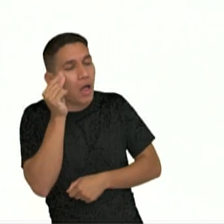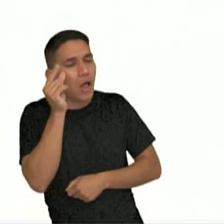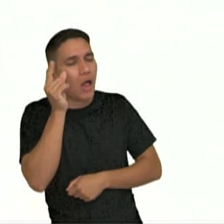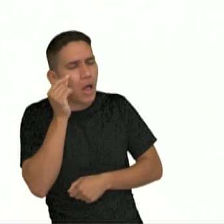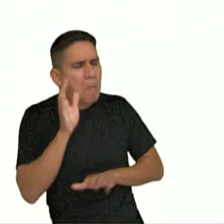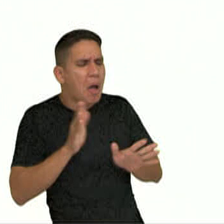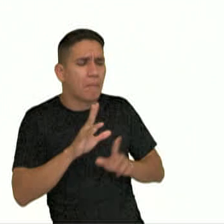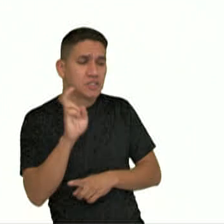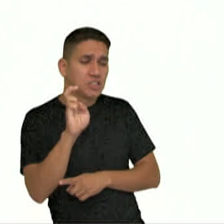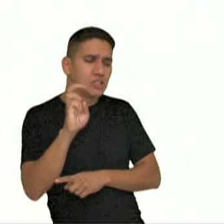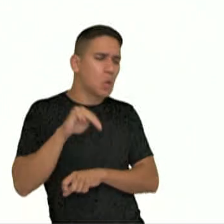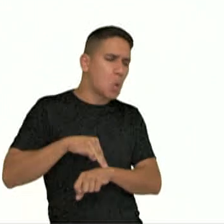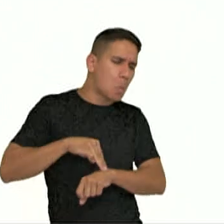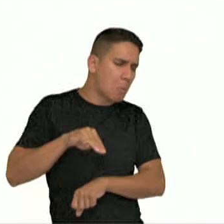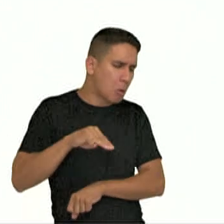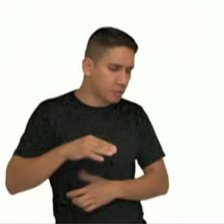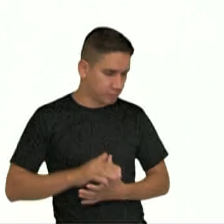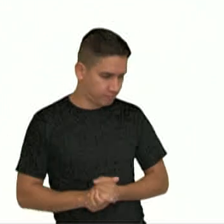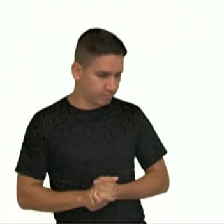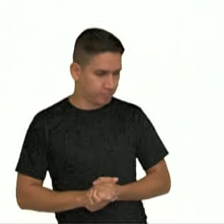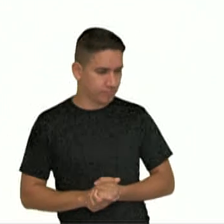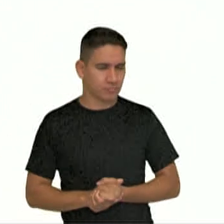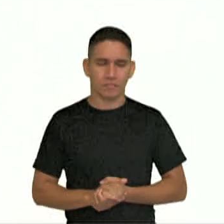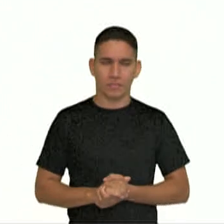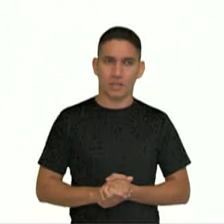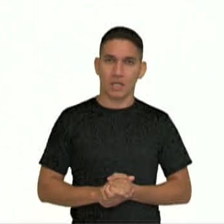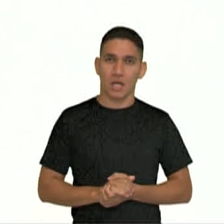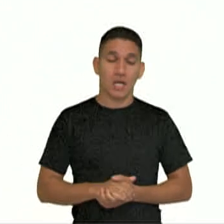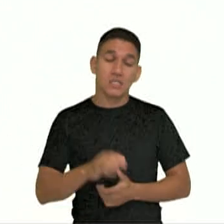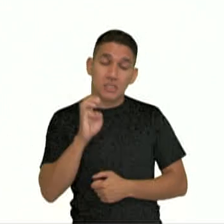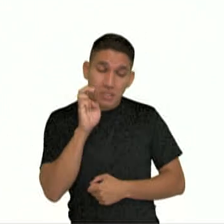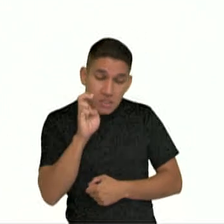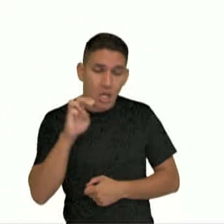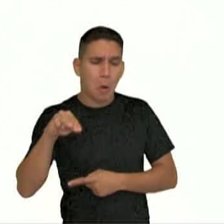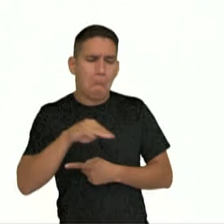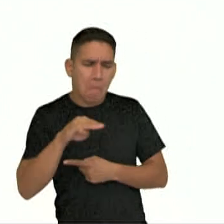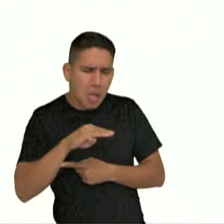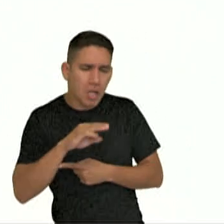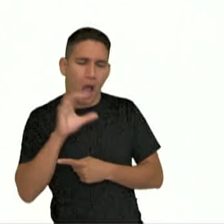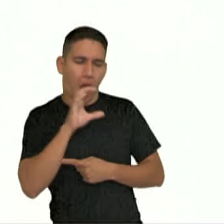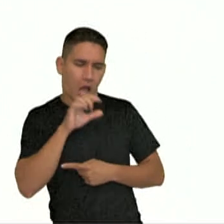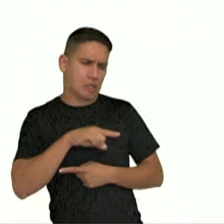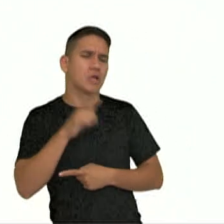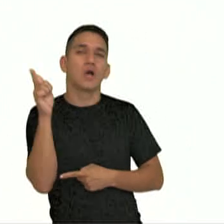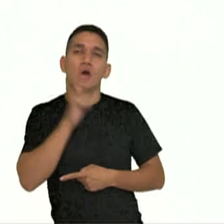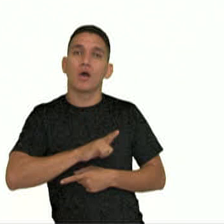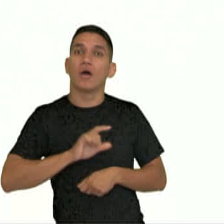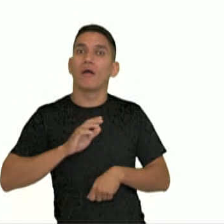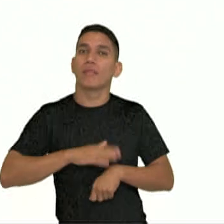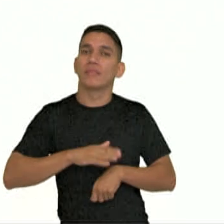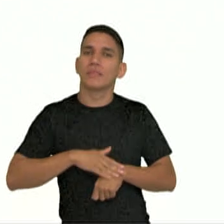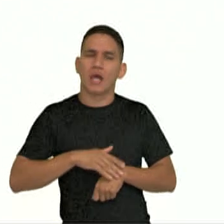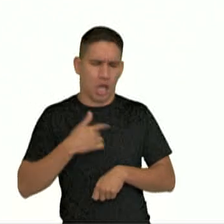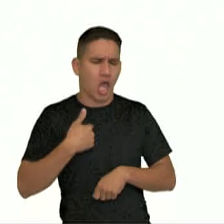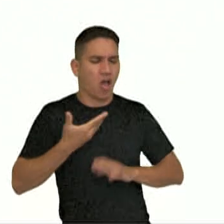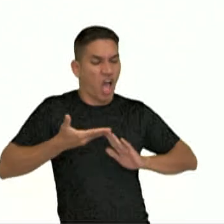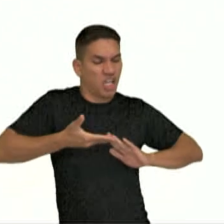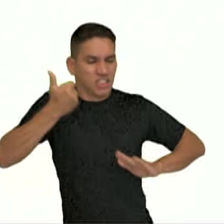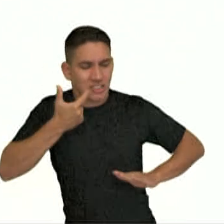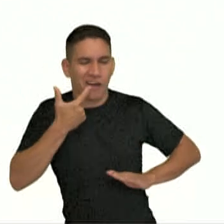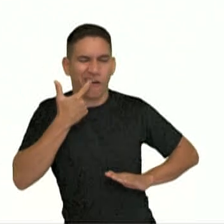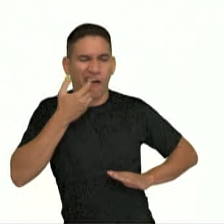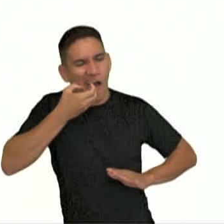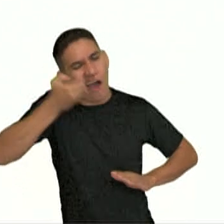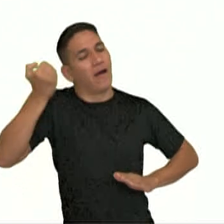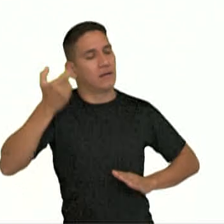uns 5 minutos. 5 minutinhos e nesse tempo eu lhe arranco o